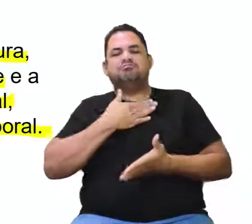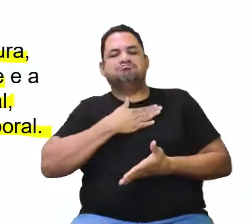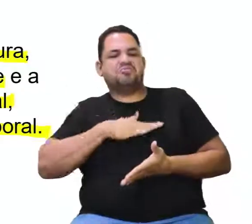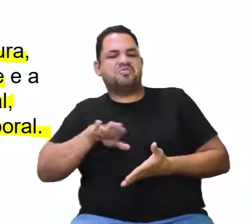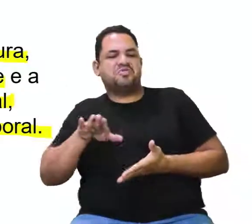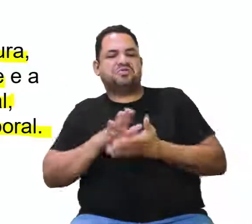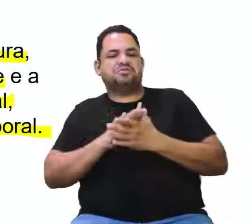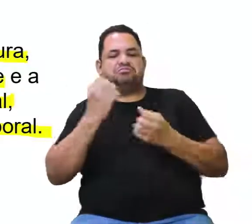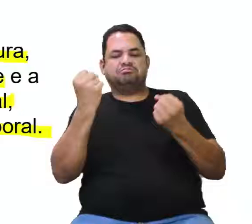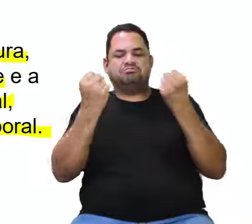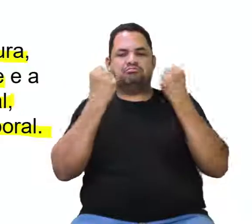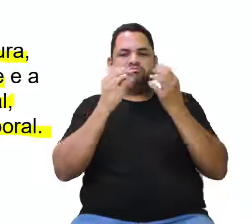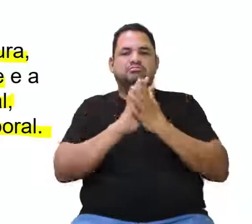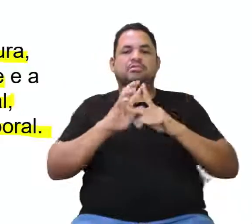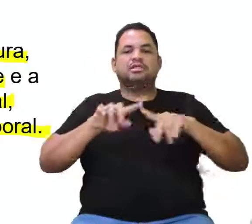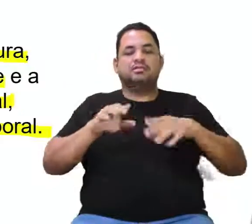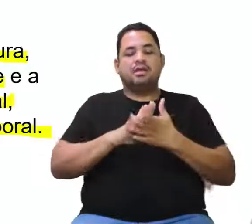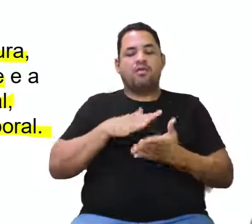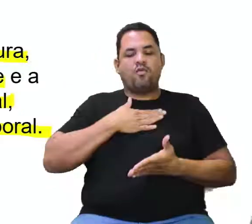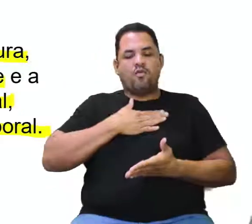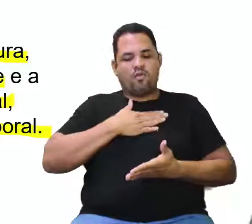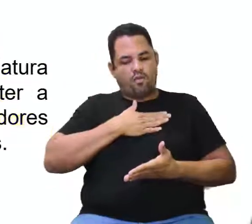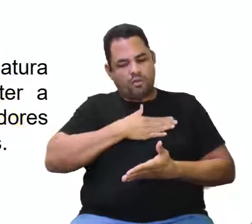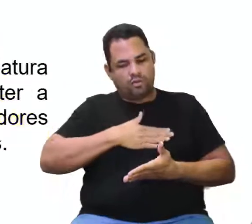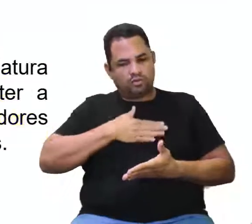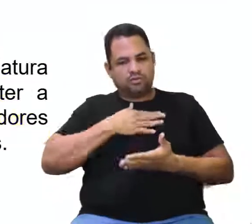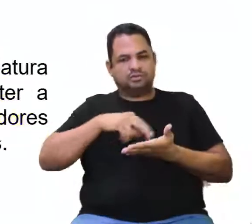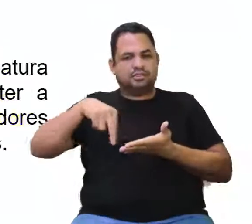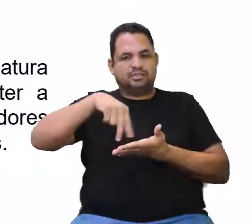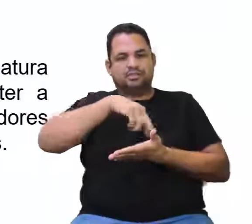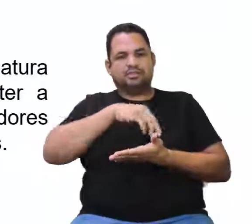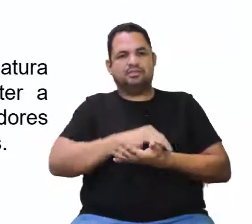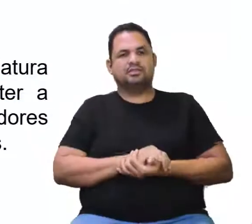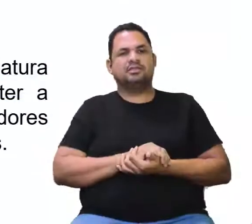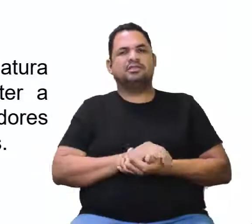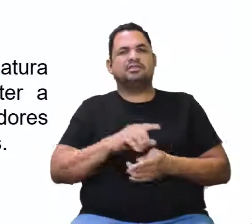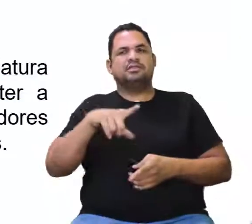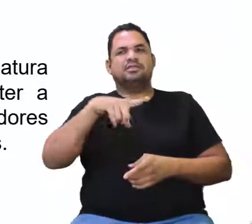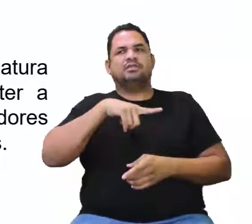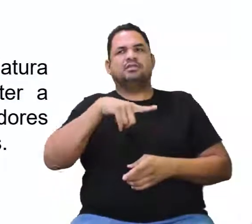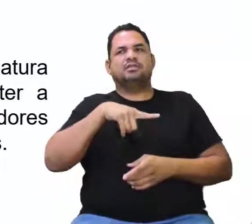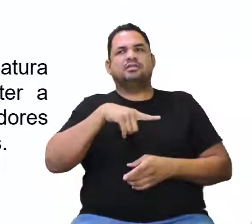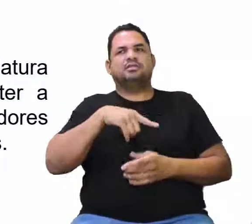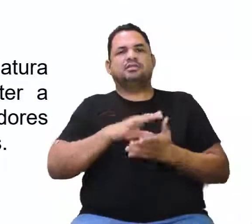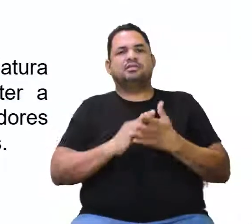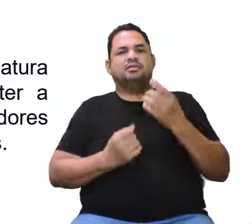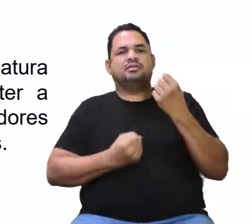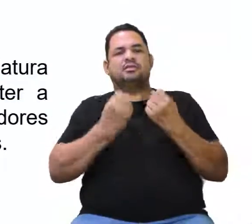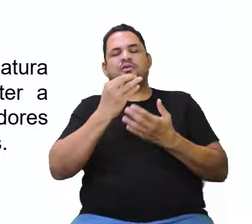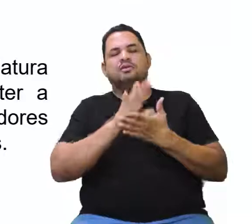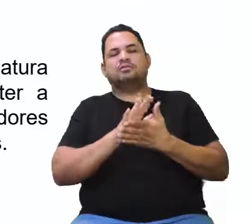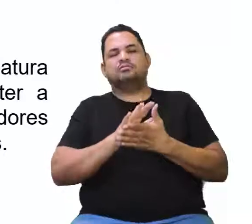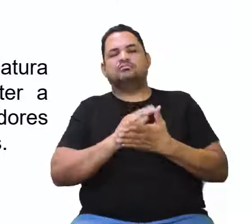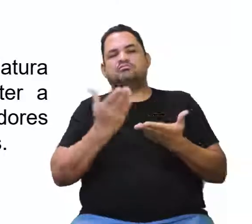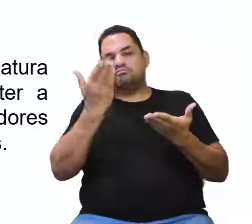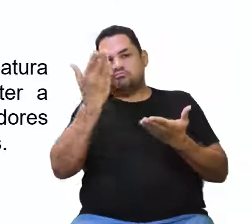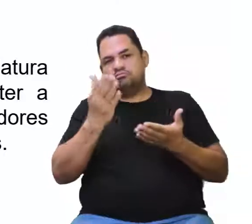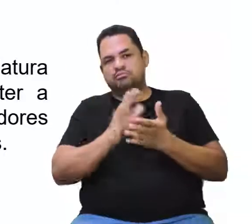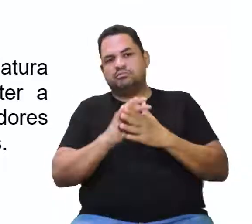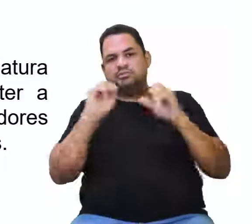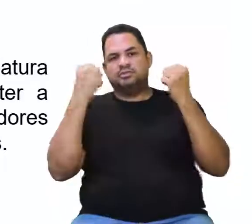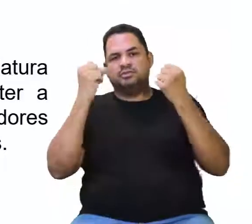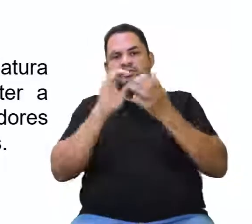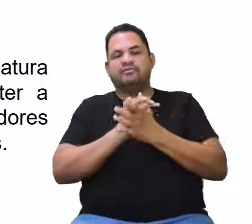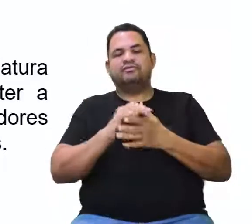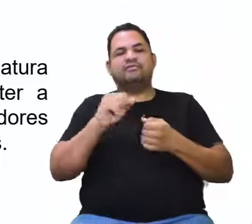de musculação, mas eu gosto da dança, então vamos dançar. Nós também temos algumas atividades, né, que podem ser feitas